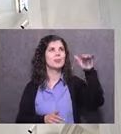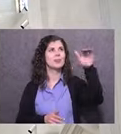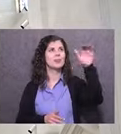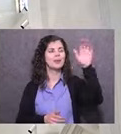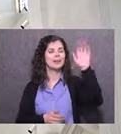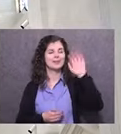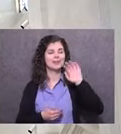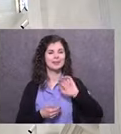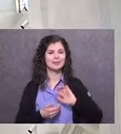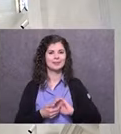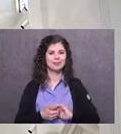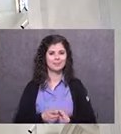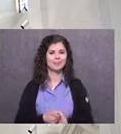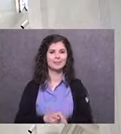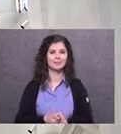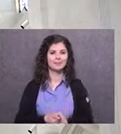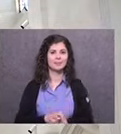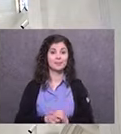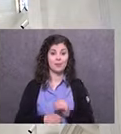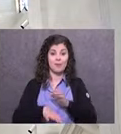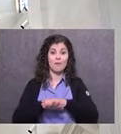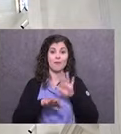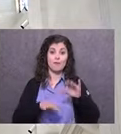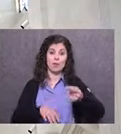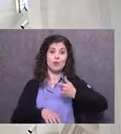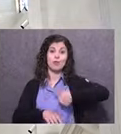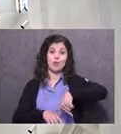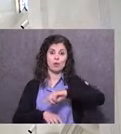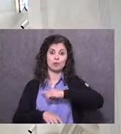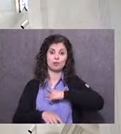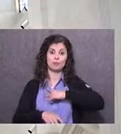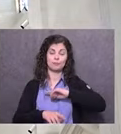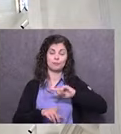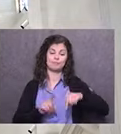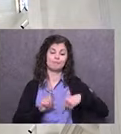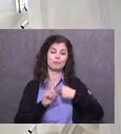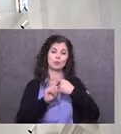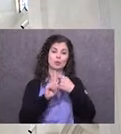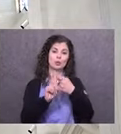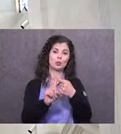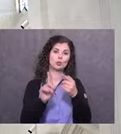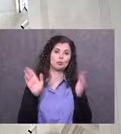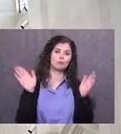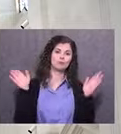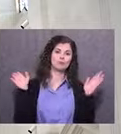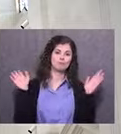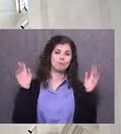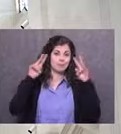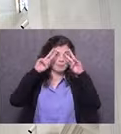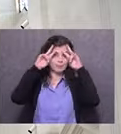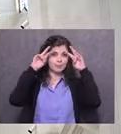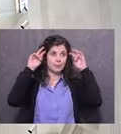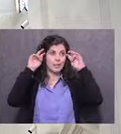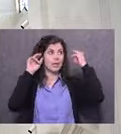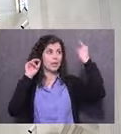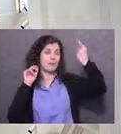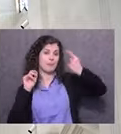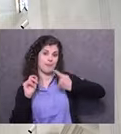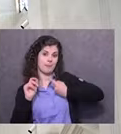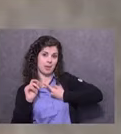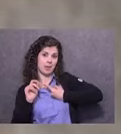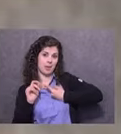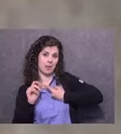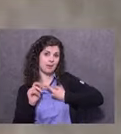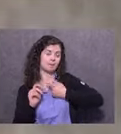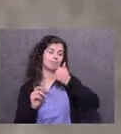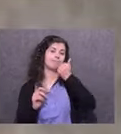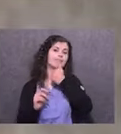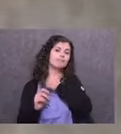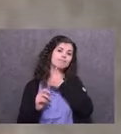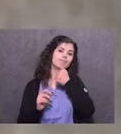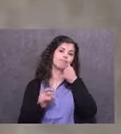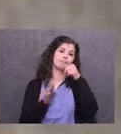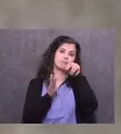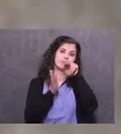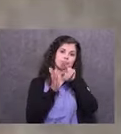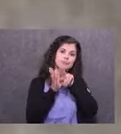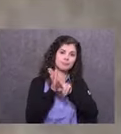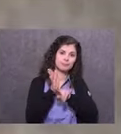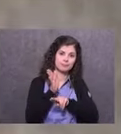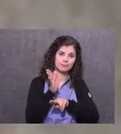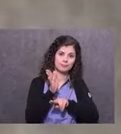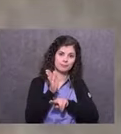homem. Também por nós foi crucificado, sob Pôncio Pilatos, padeceu e